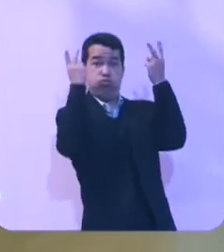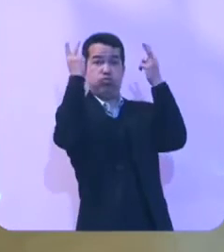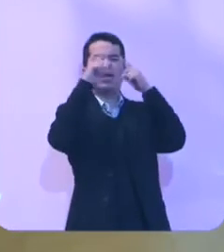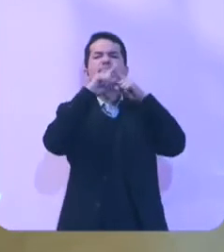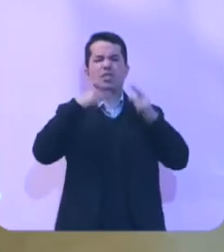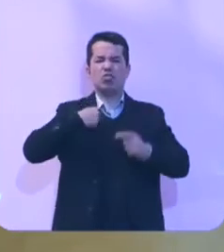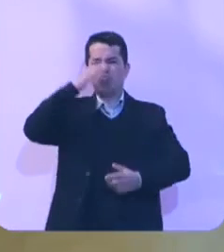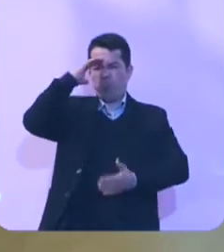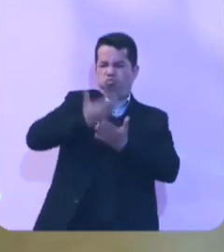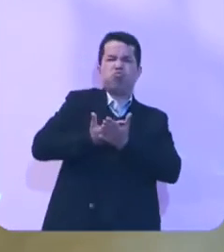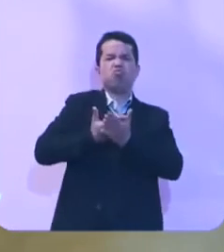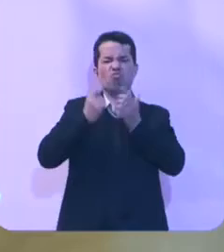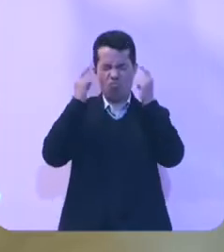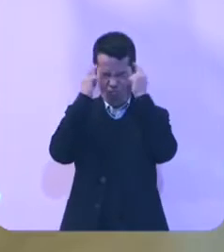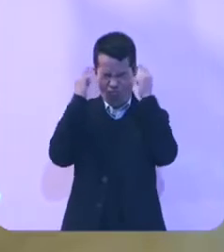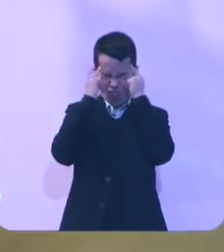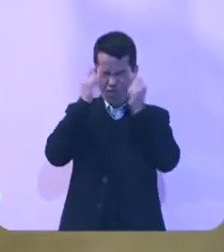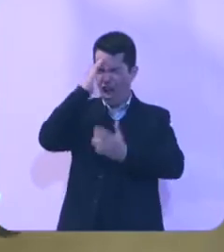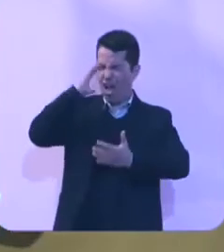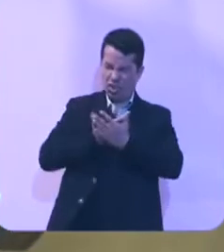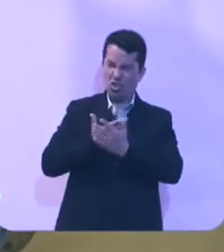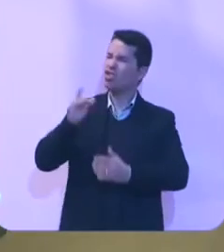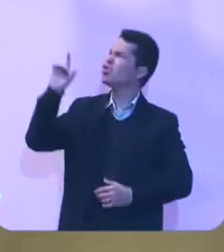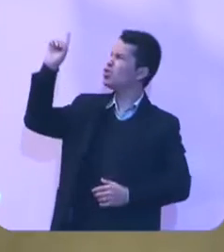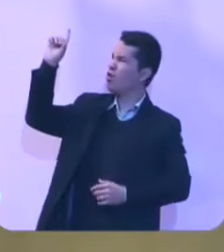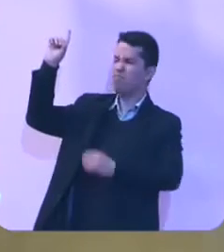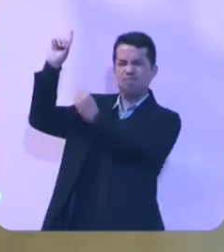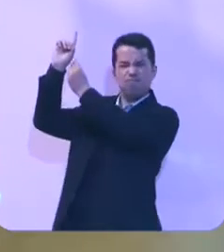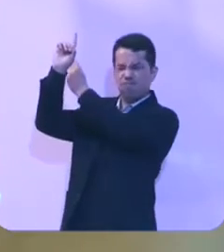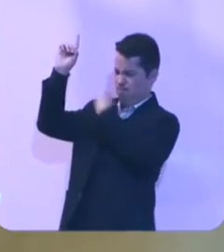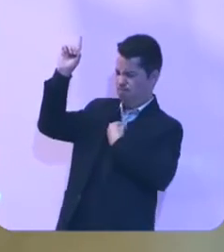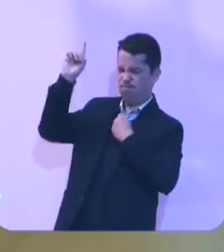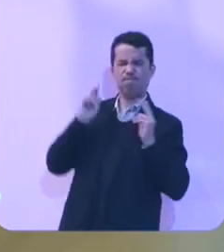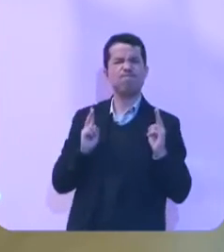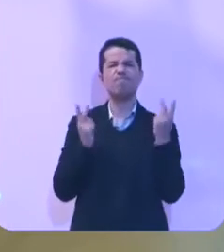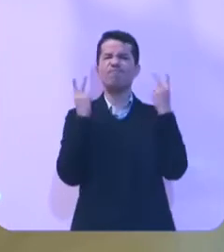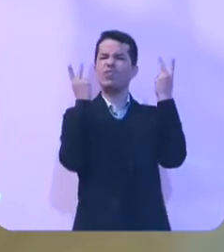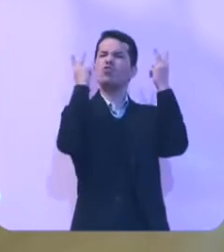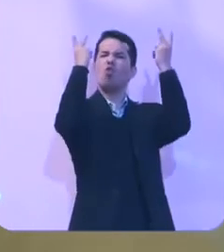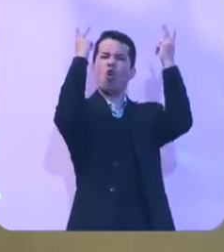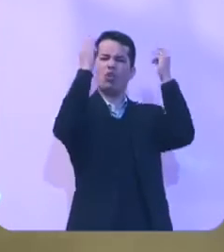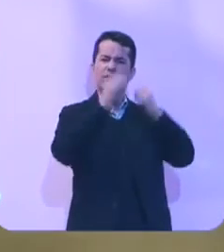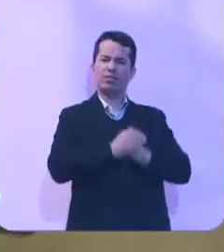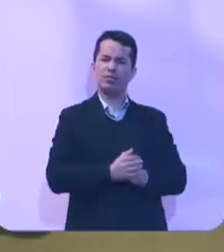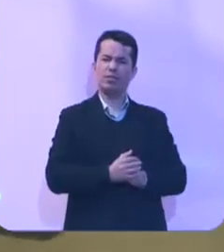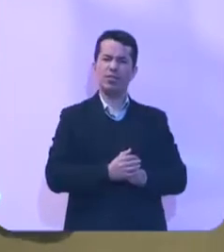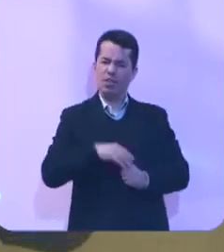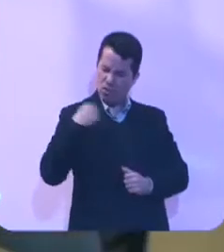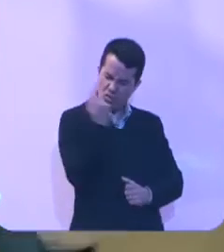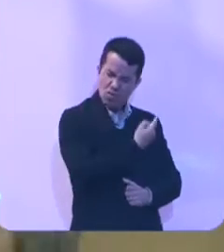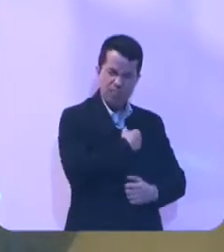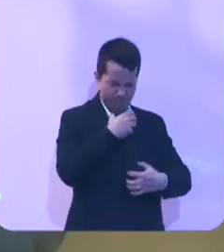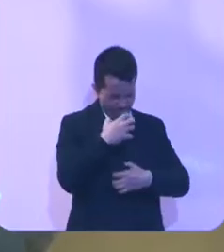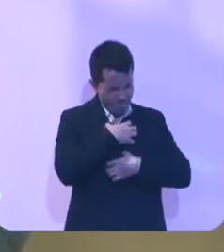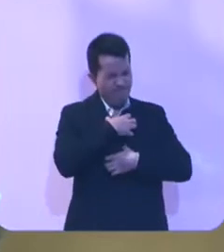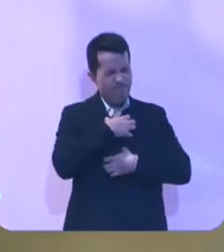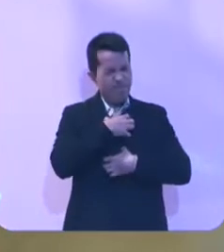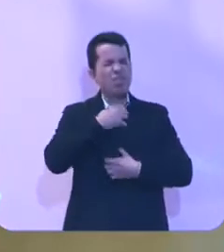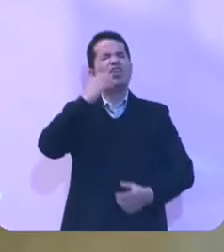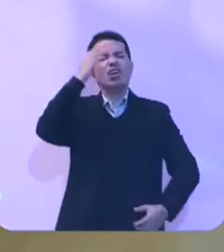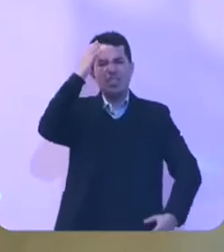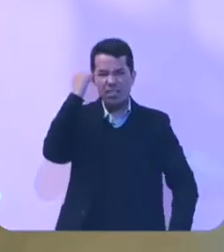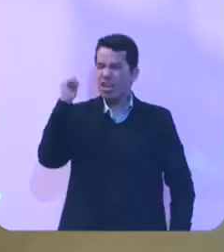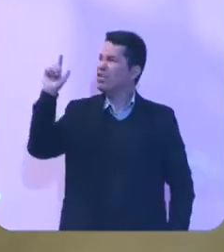da presença de Deus nos conduzem a louvá-lo, a celebrar sua grandeza,